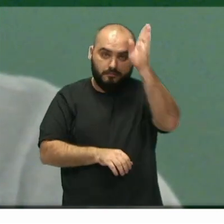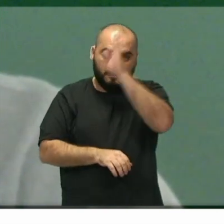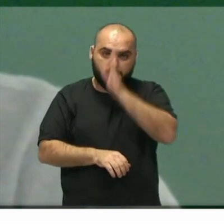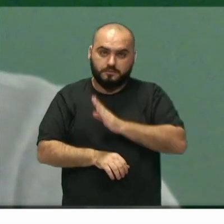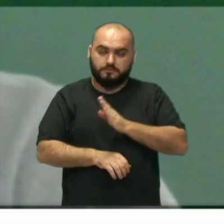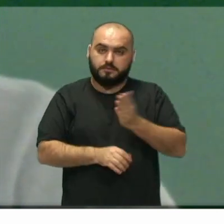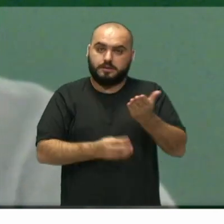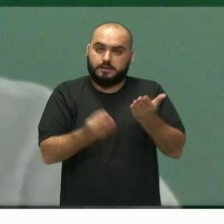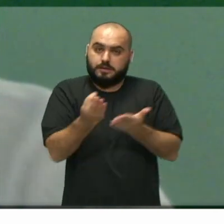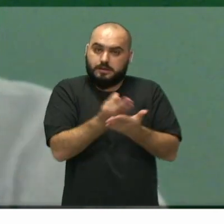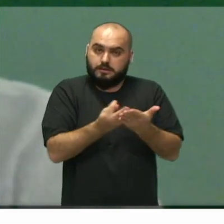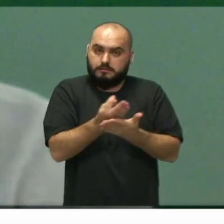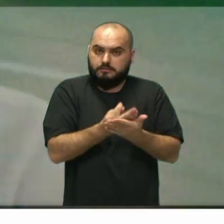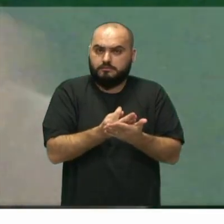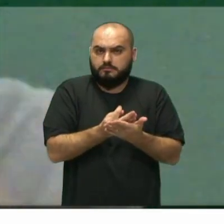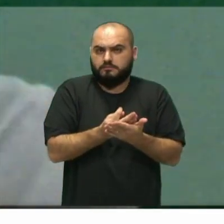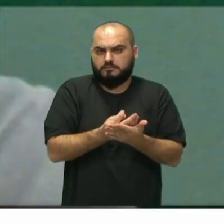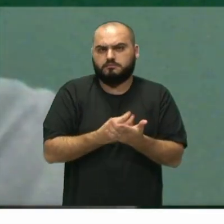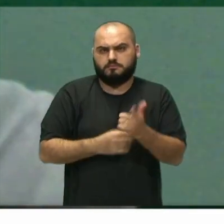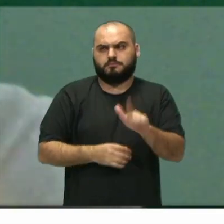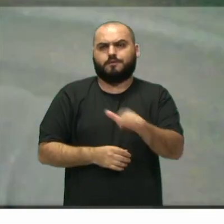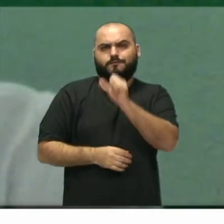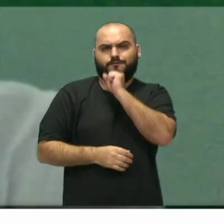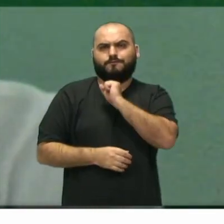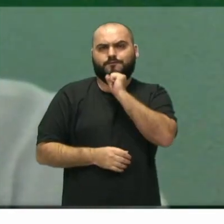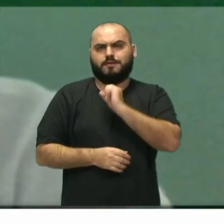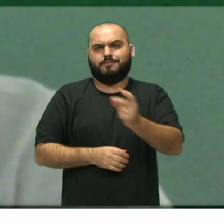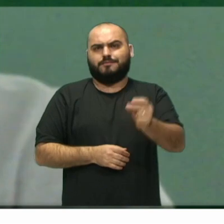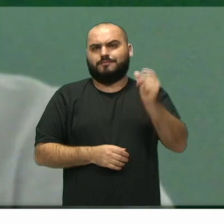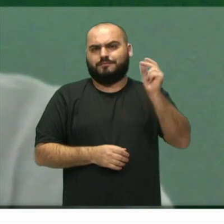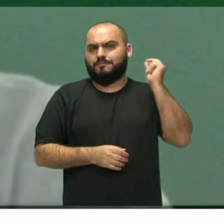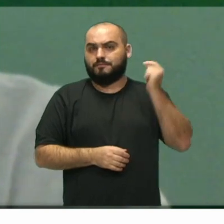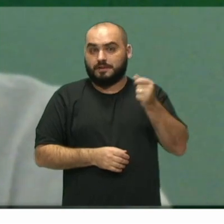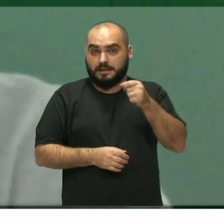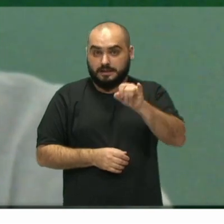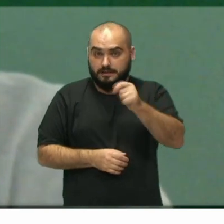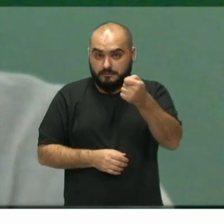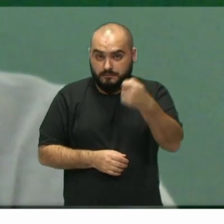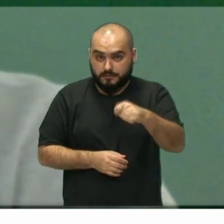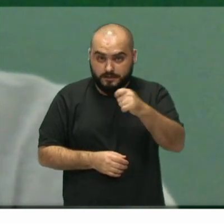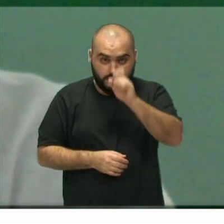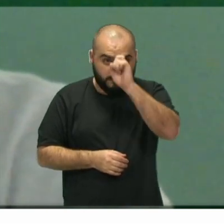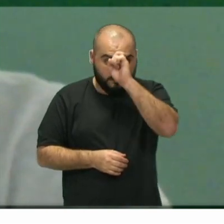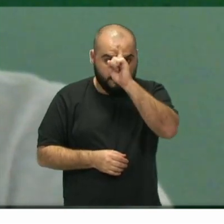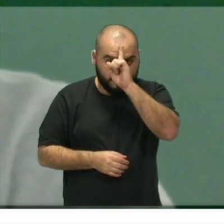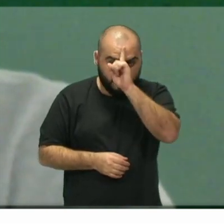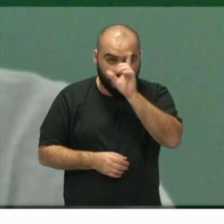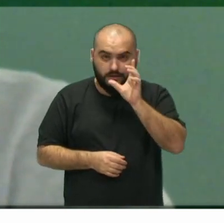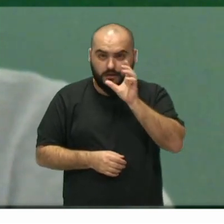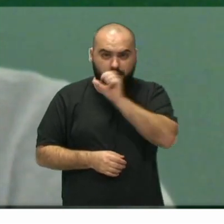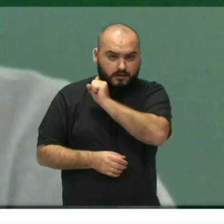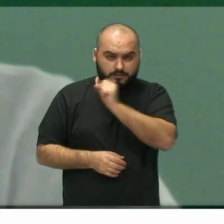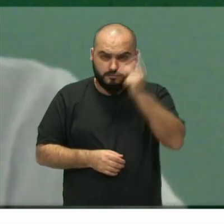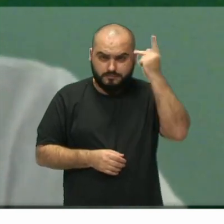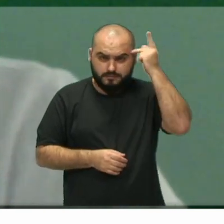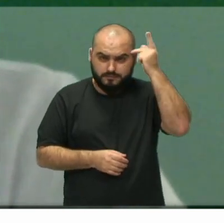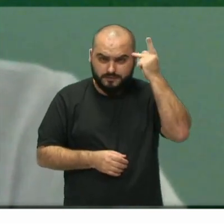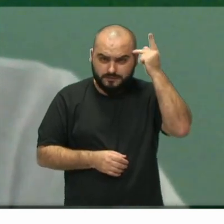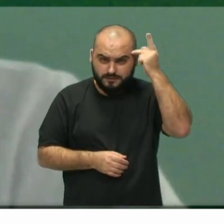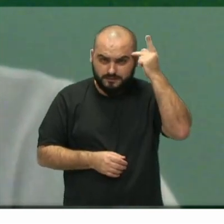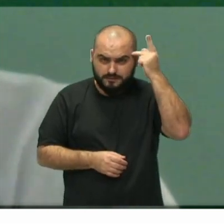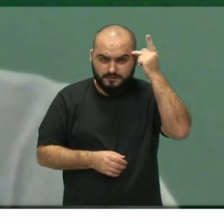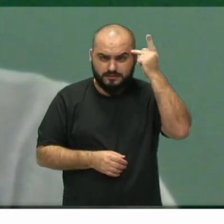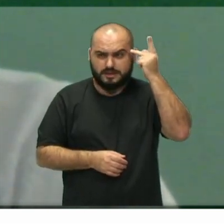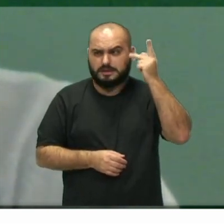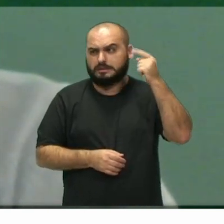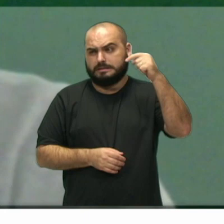mental. Ainda são muito retrógradas, né? Hoje, se eu precisar uma hospitalização psiquiátrica, é uma